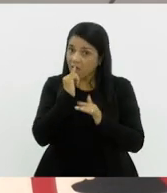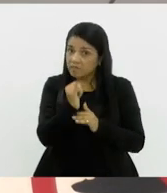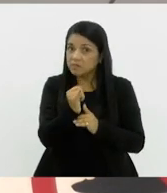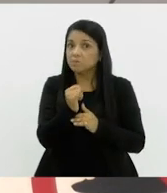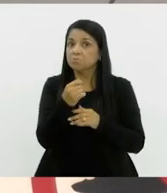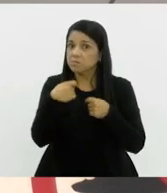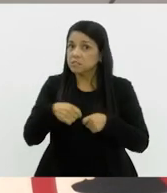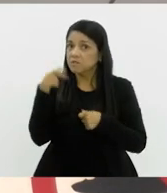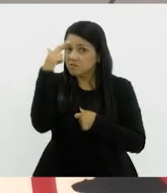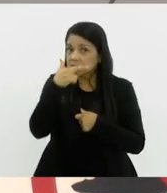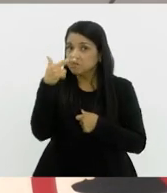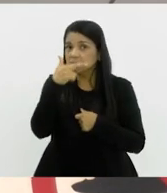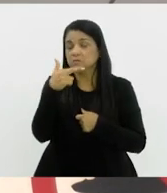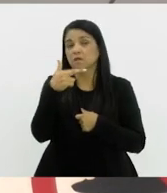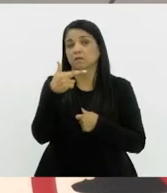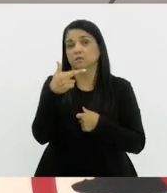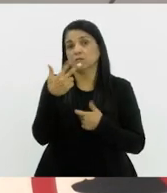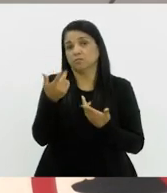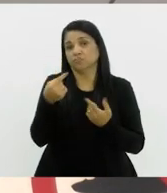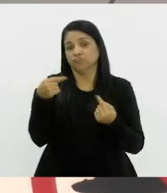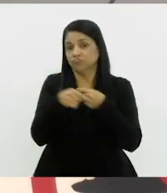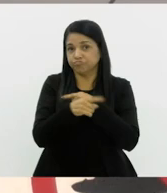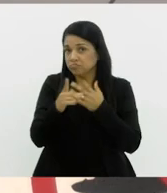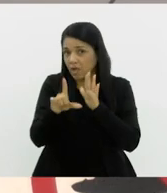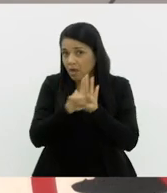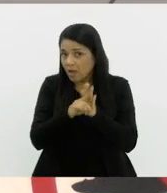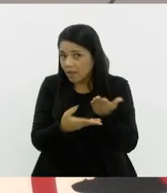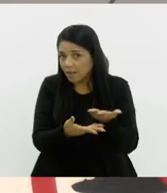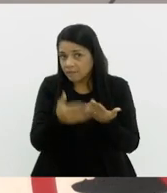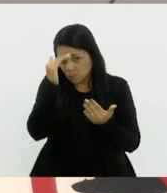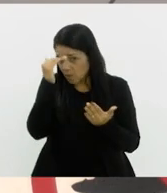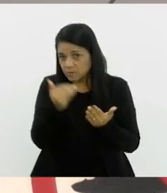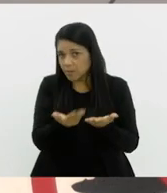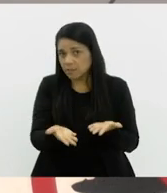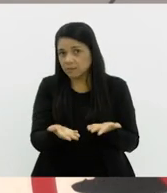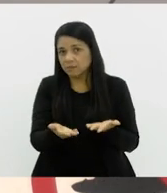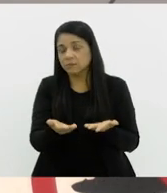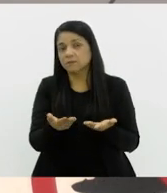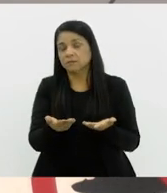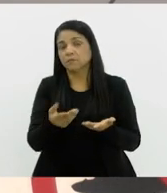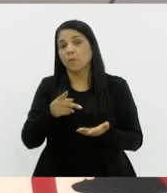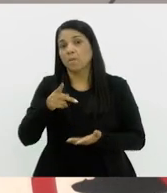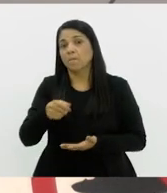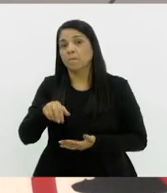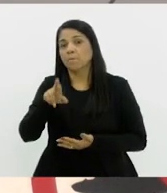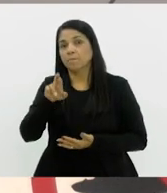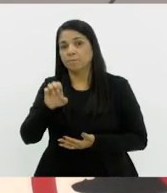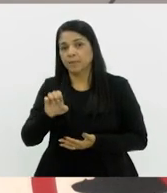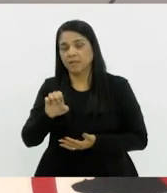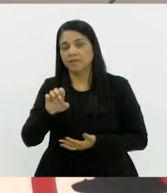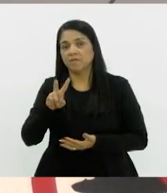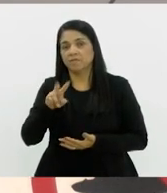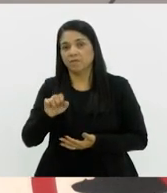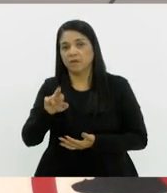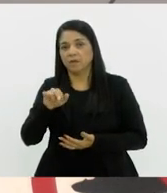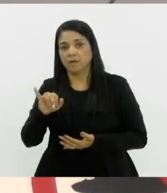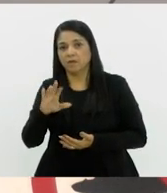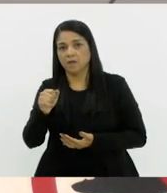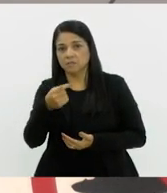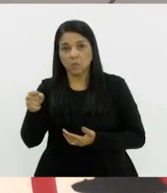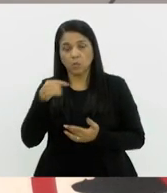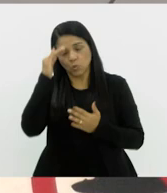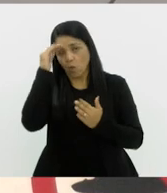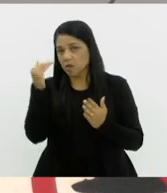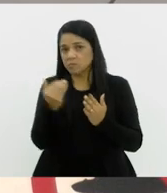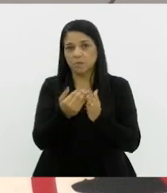lei. Obviamente, as pessoas são imputáveis por prevaricação, por deixarem de fazer aquilo que a lei determina